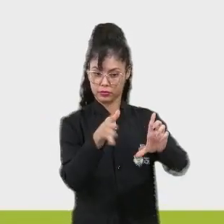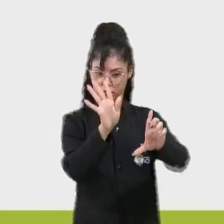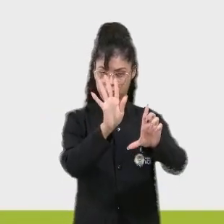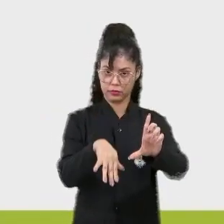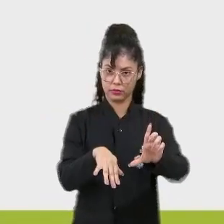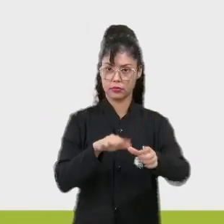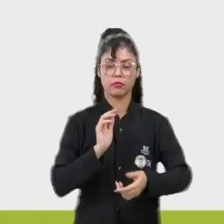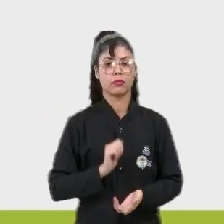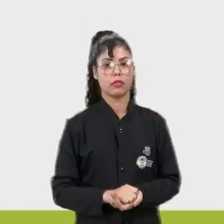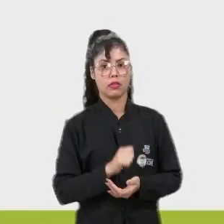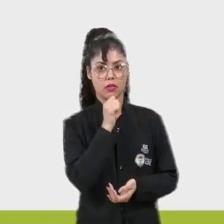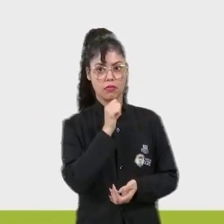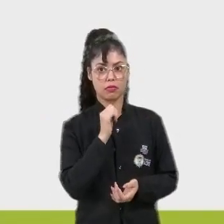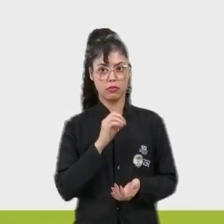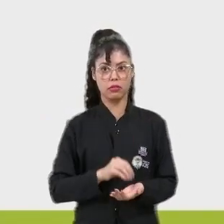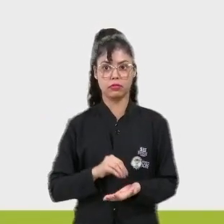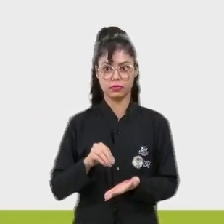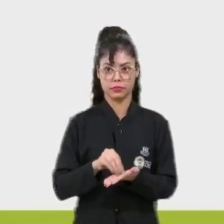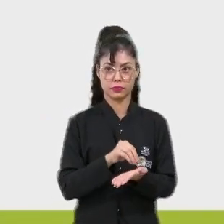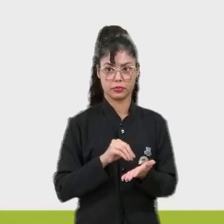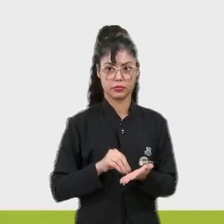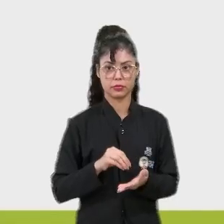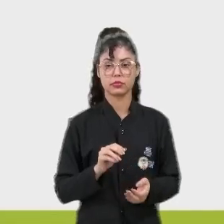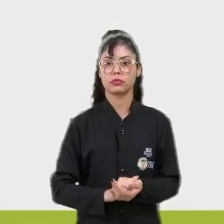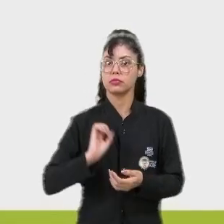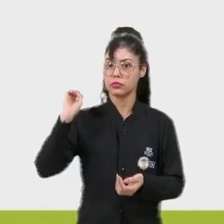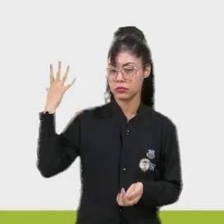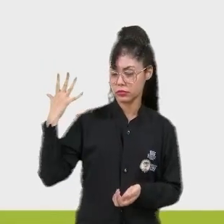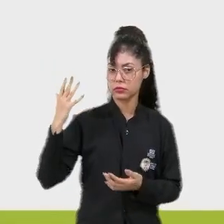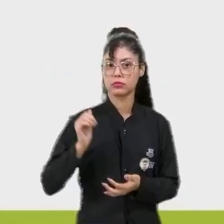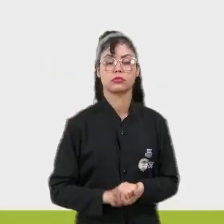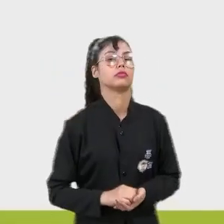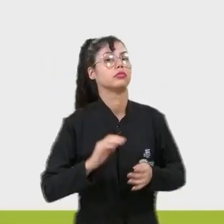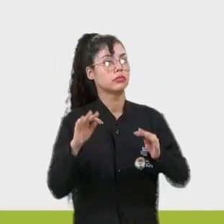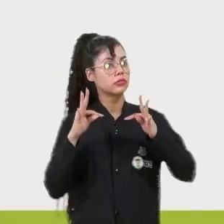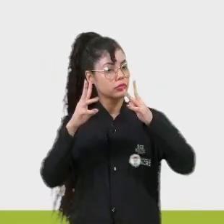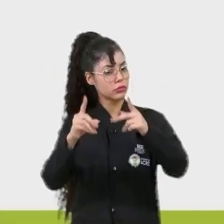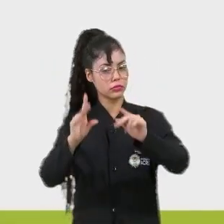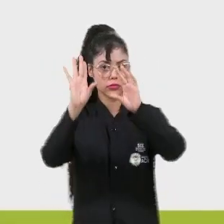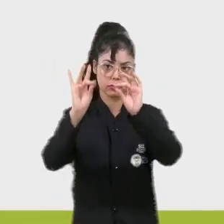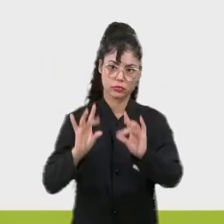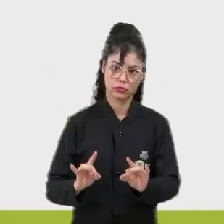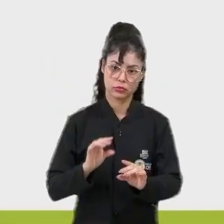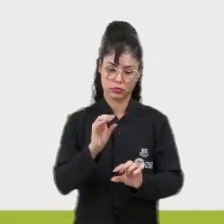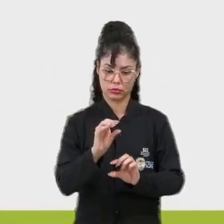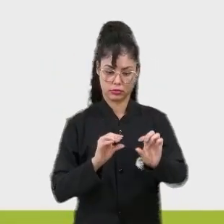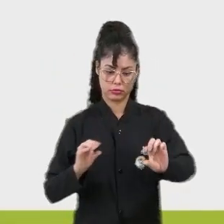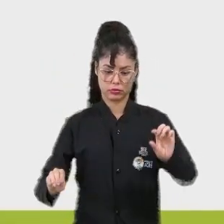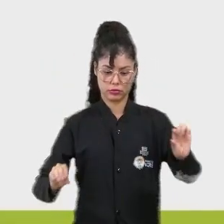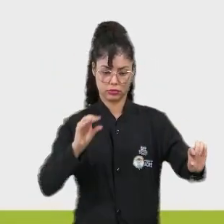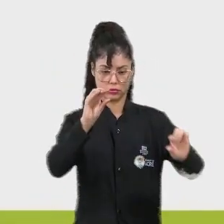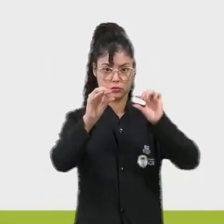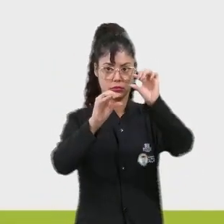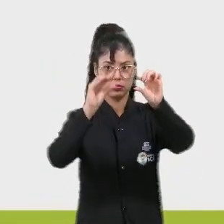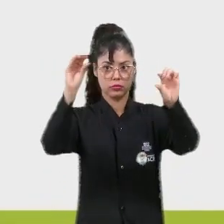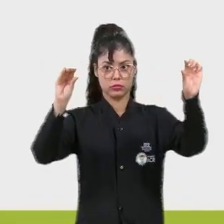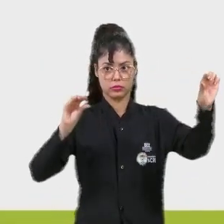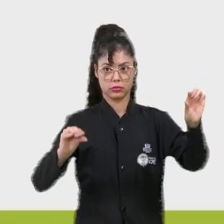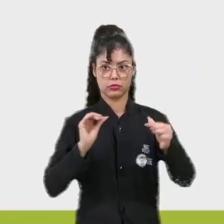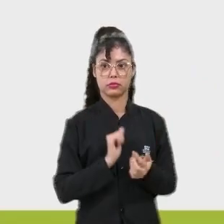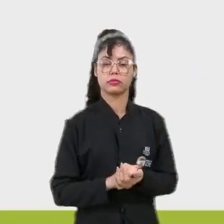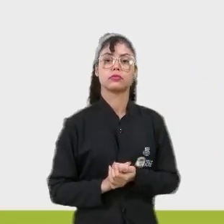de xadrez ou de dama, né, o tabuleiro de dama no caso, em que todas as peças estão colocadas de